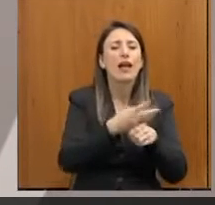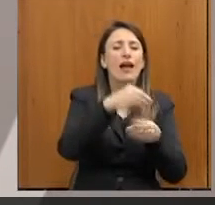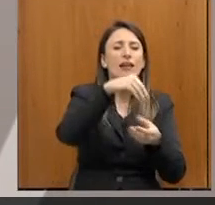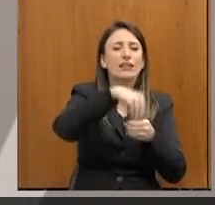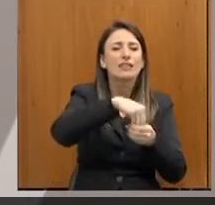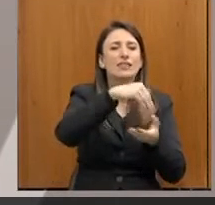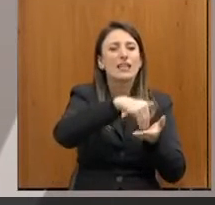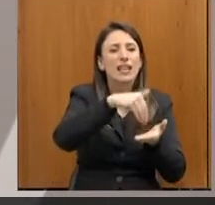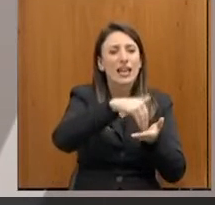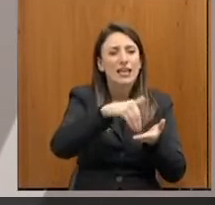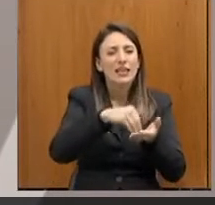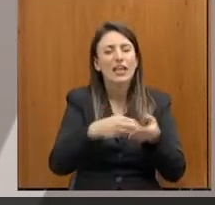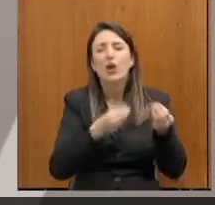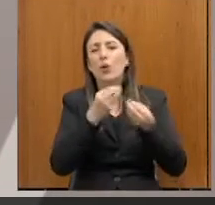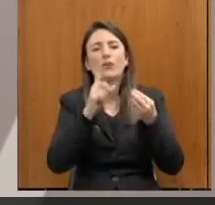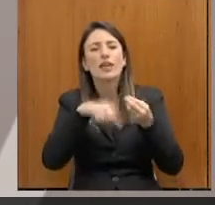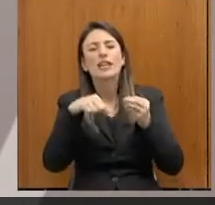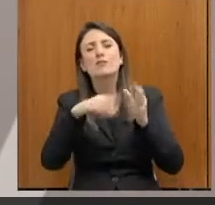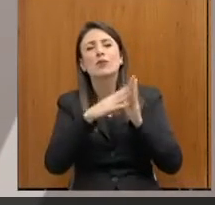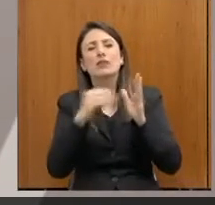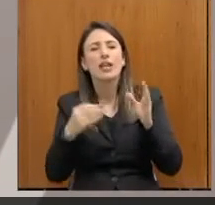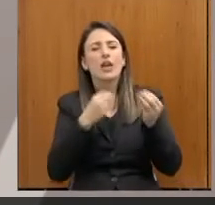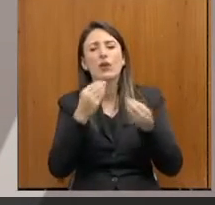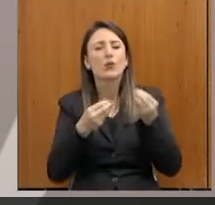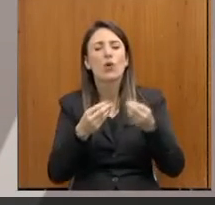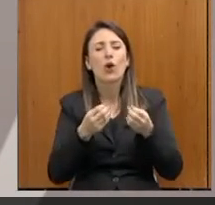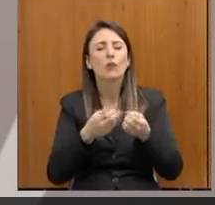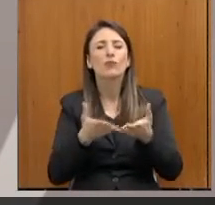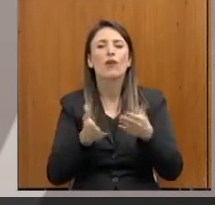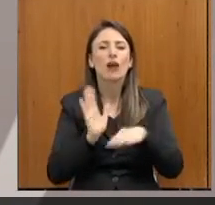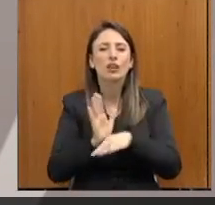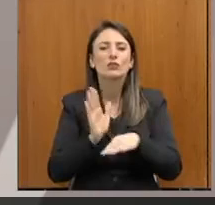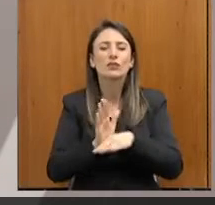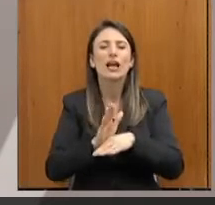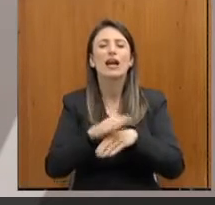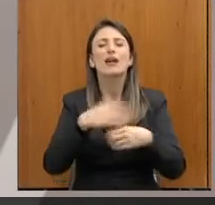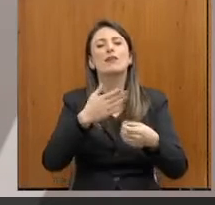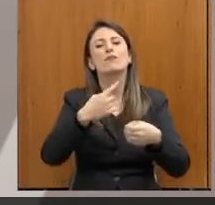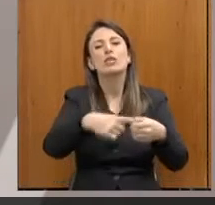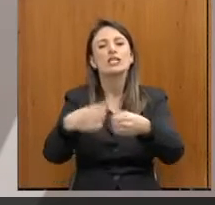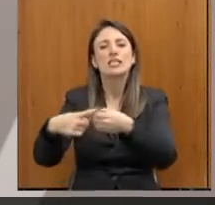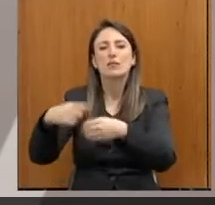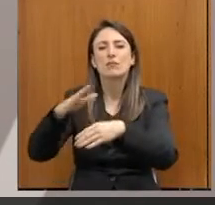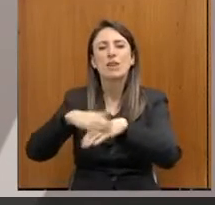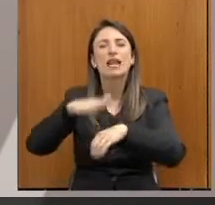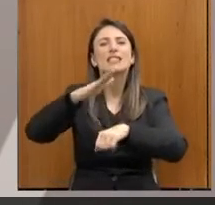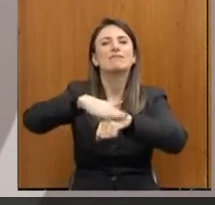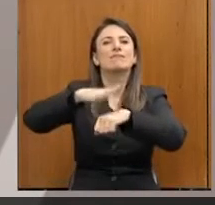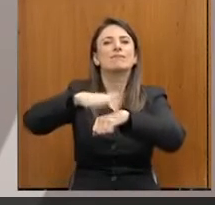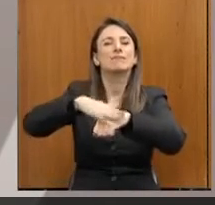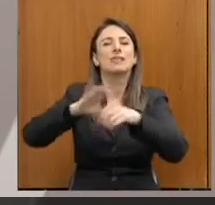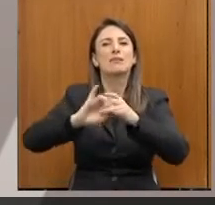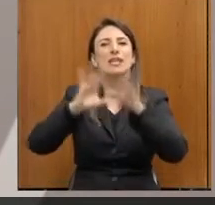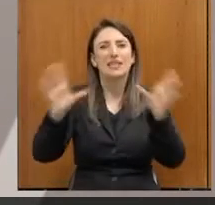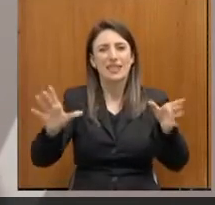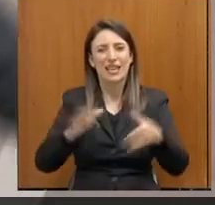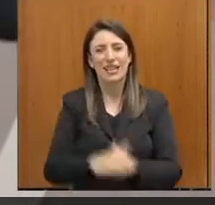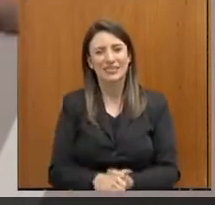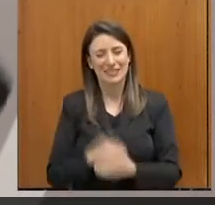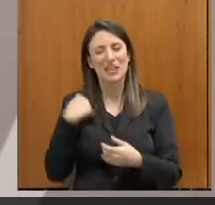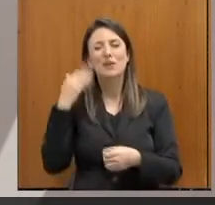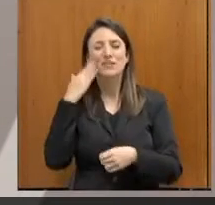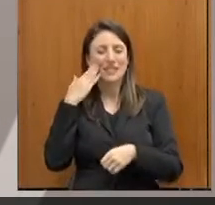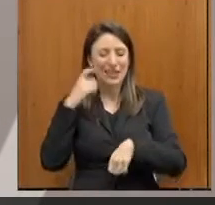liberdade a cada um de nosso município muito obrigado são os questionamentos sobre o nosso Presidente já tava indo ao microfone para avisar que o meu tempo acabou